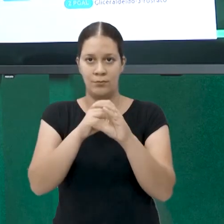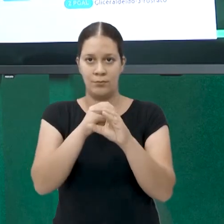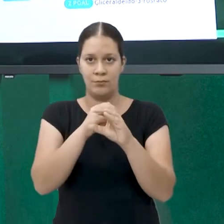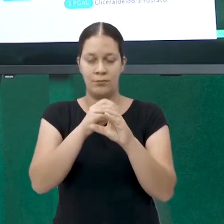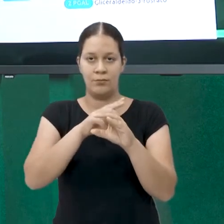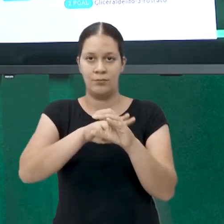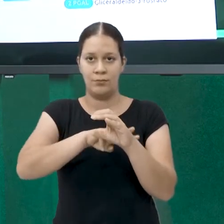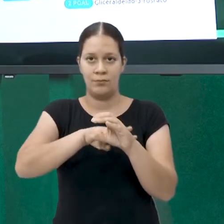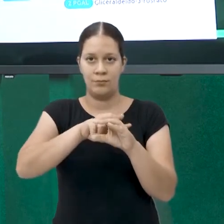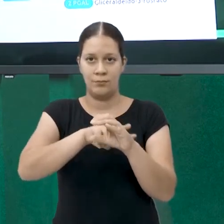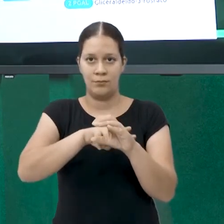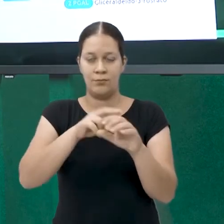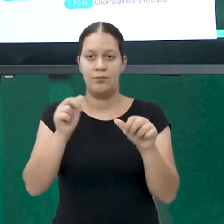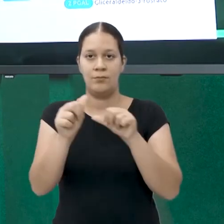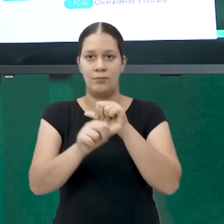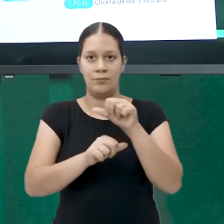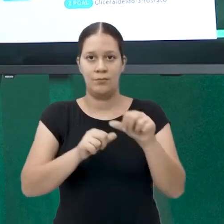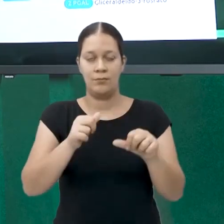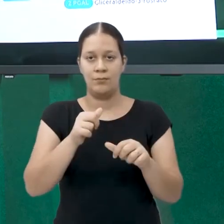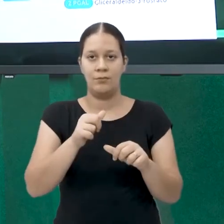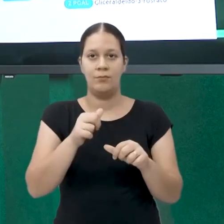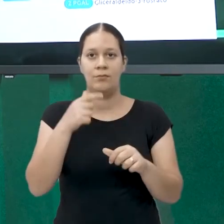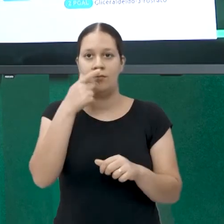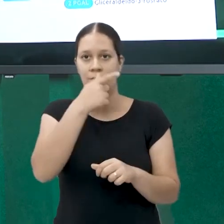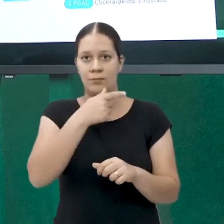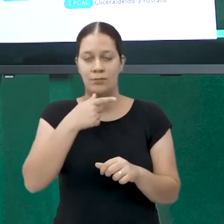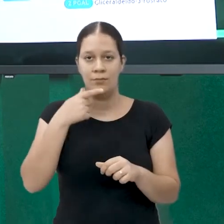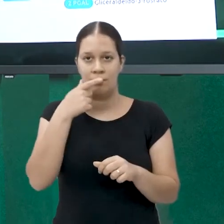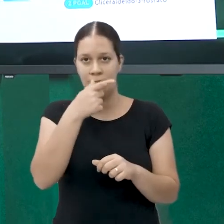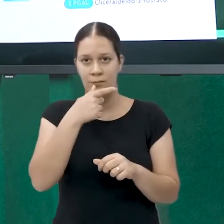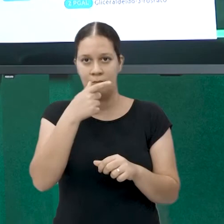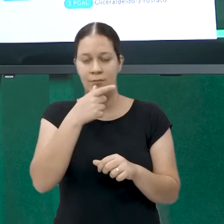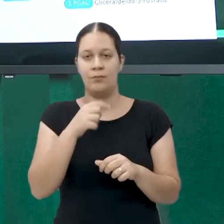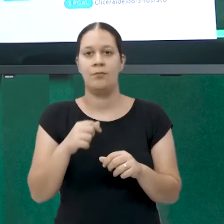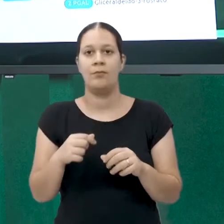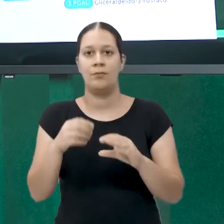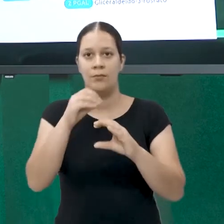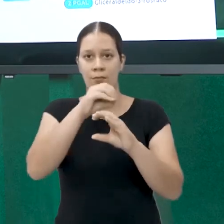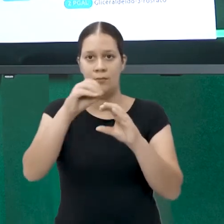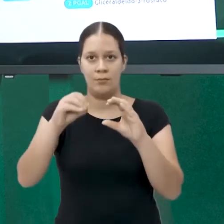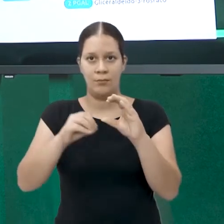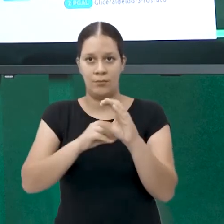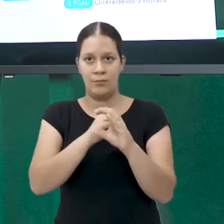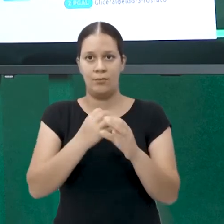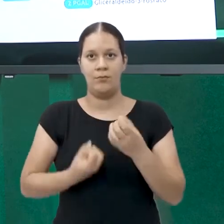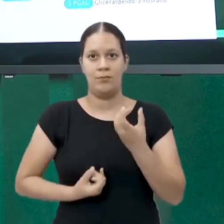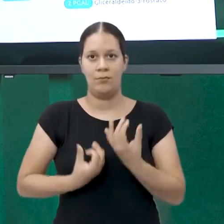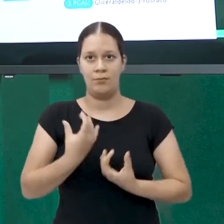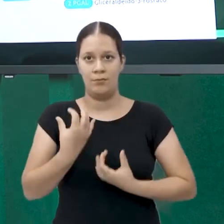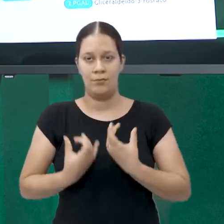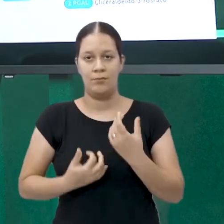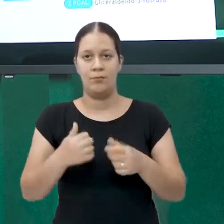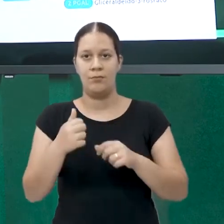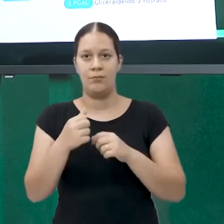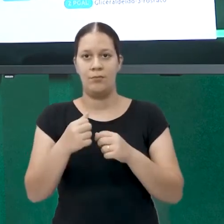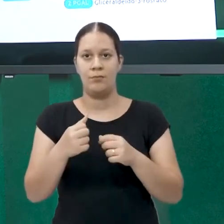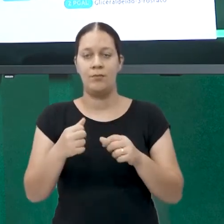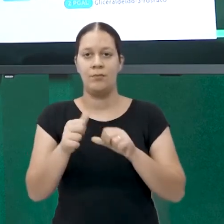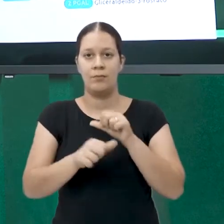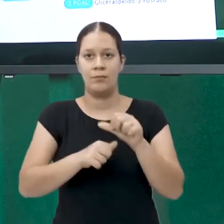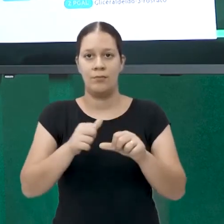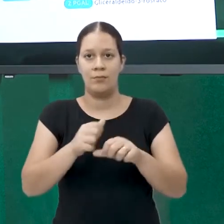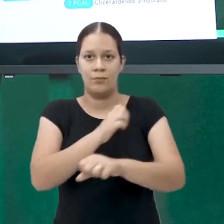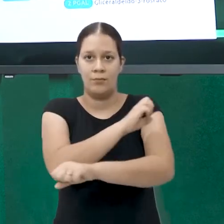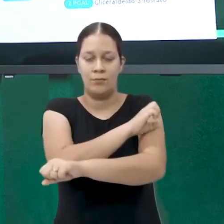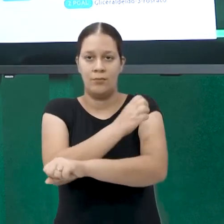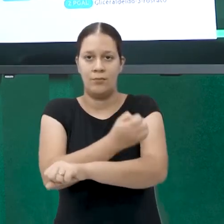ela pega energia e transforma em glicose. A mitocôndria pega a glicose e transforma em energia. Beleza? No